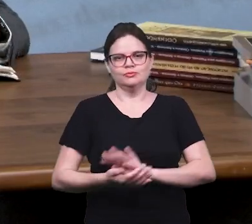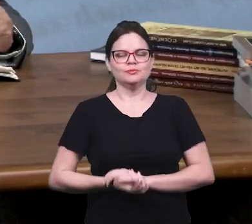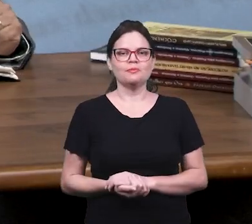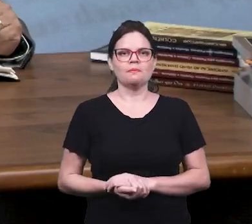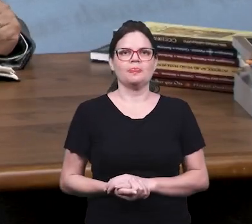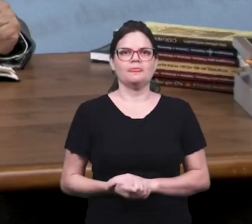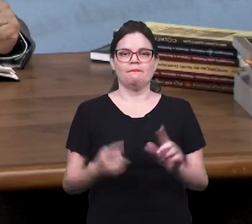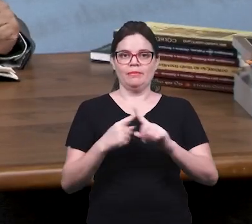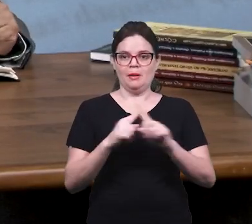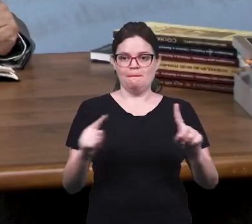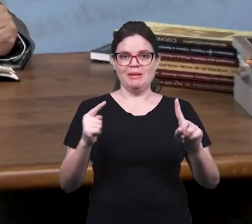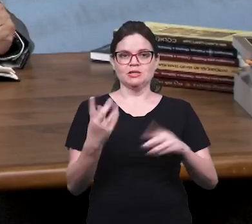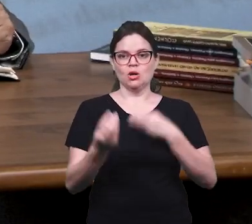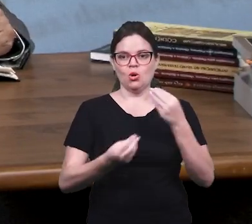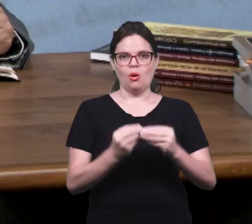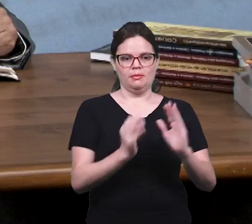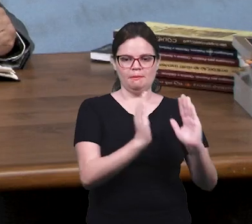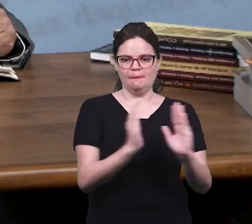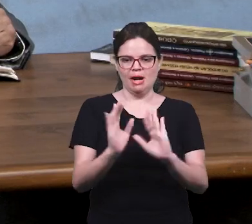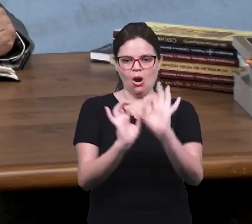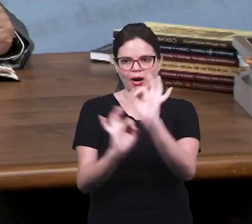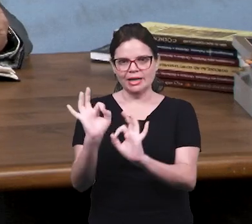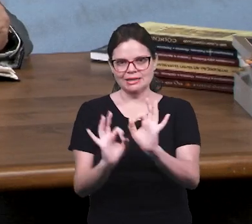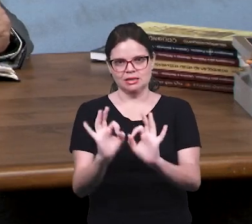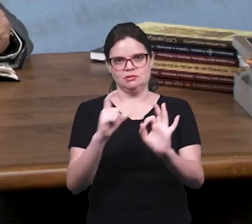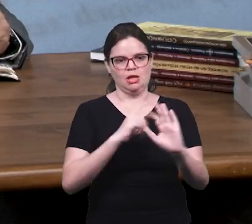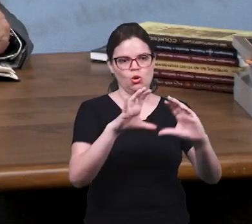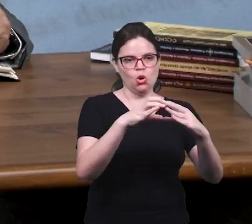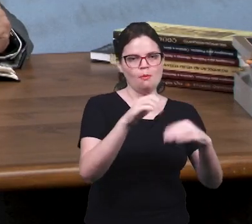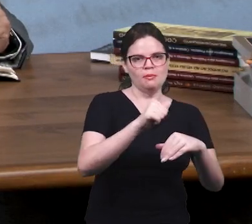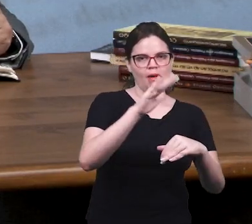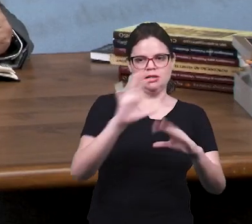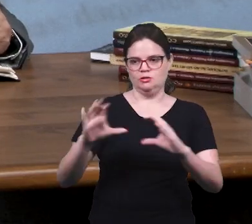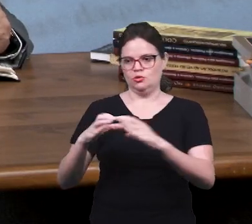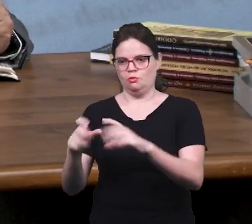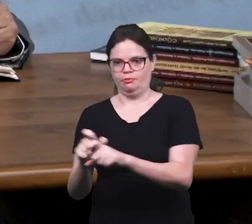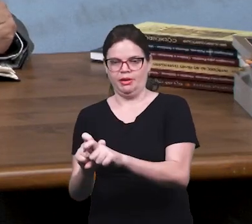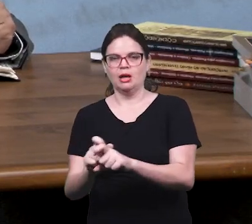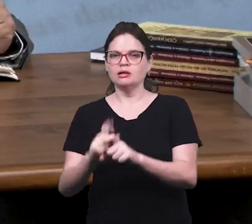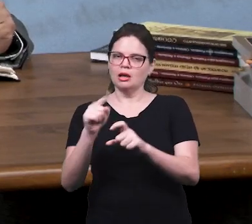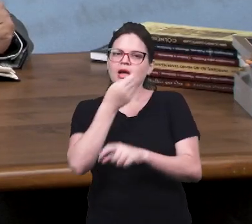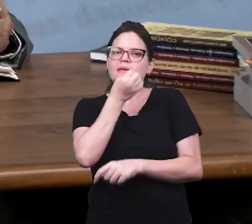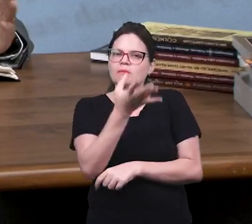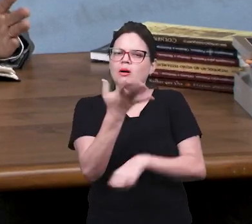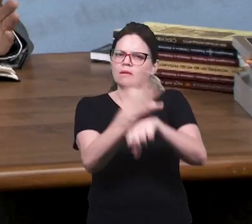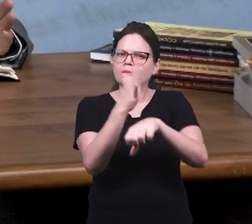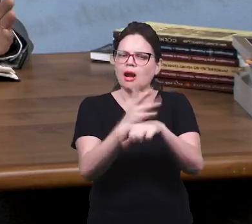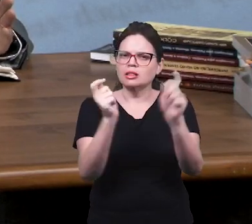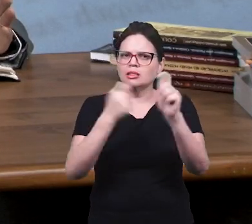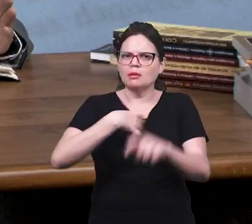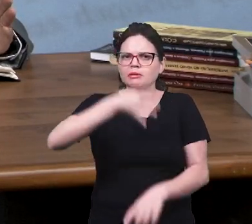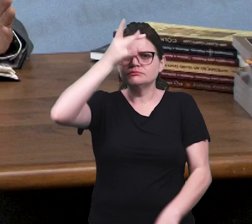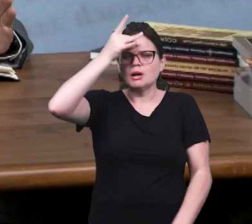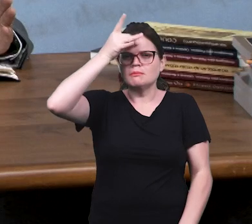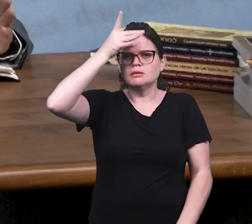Mas essa separação entre profetas maiores e menores tem sido uma forma prática e útil à memorização